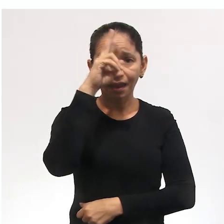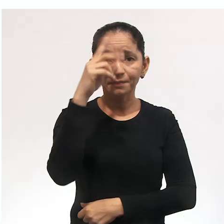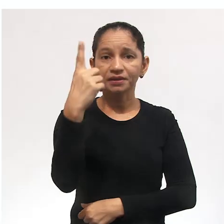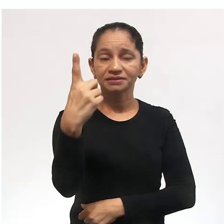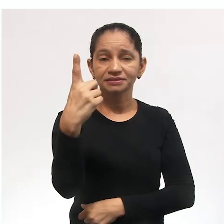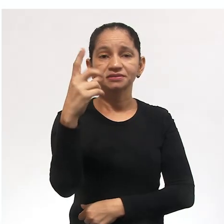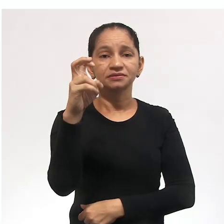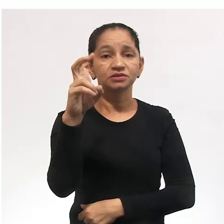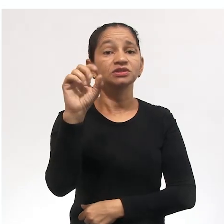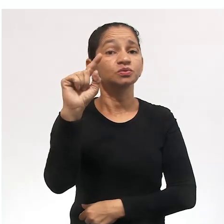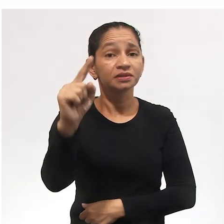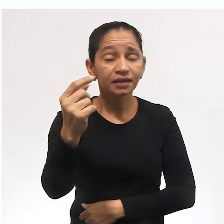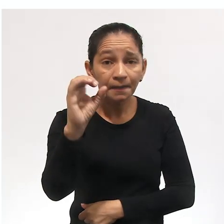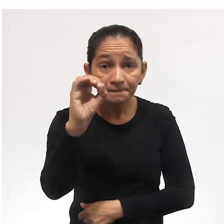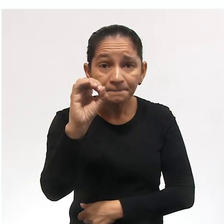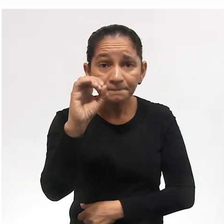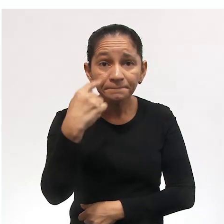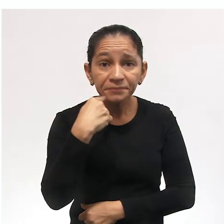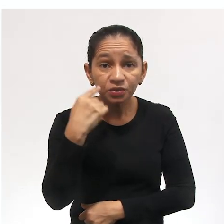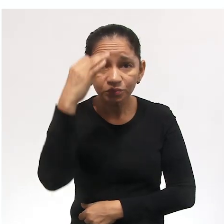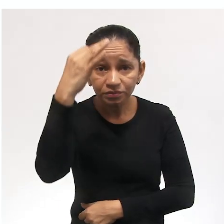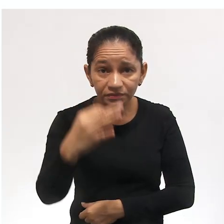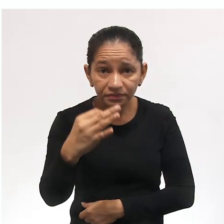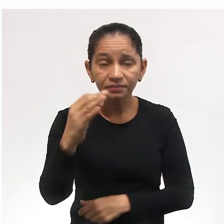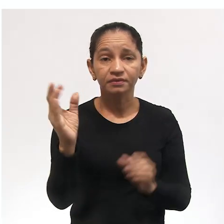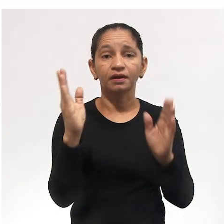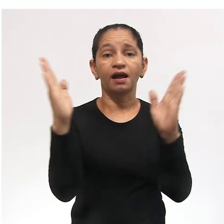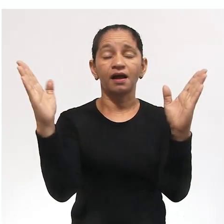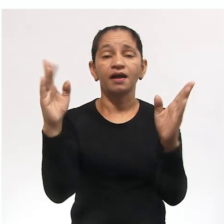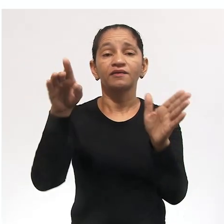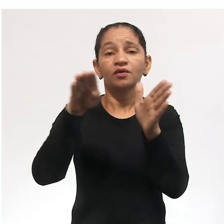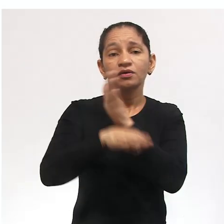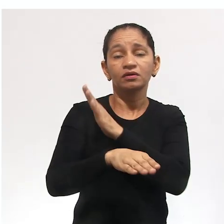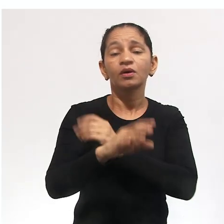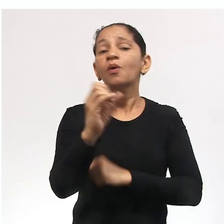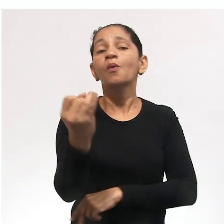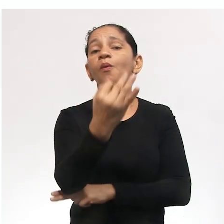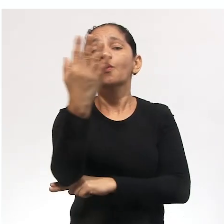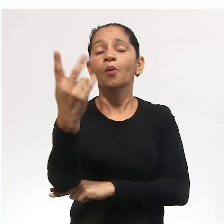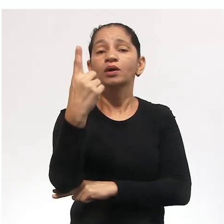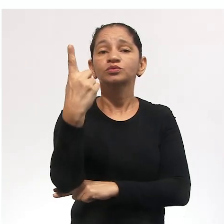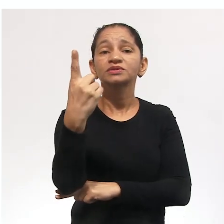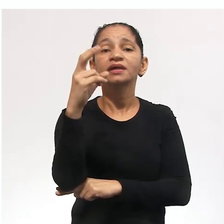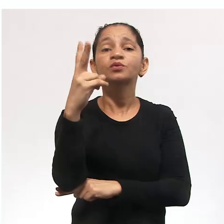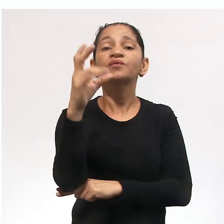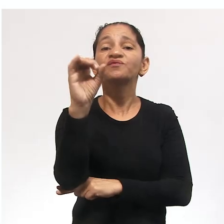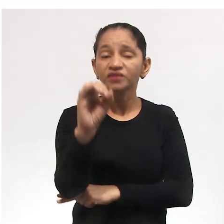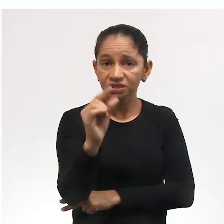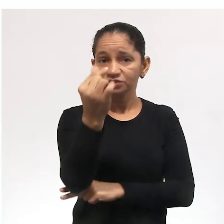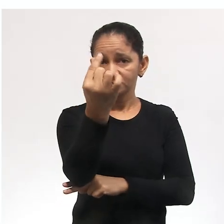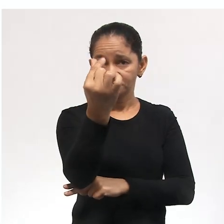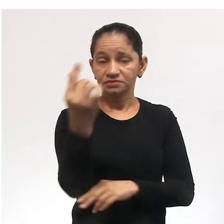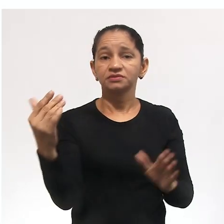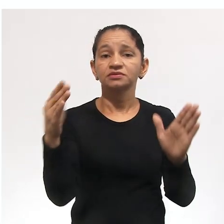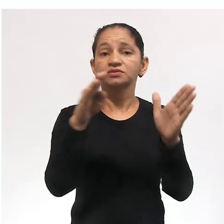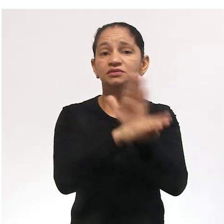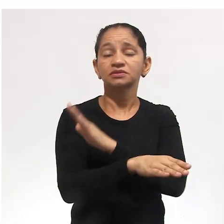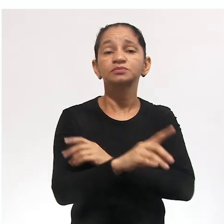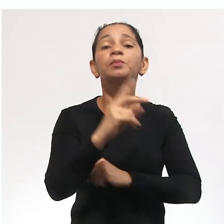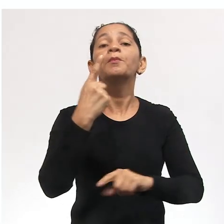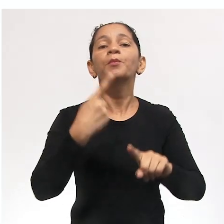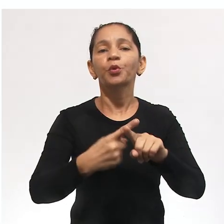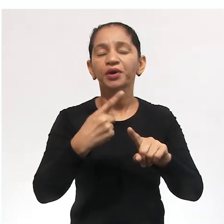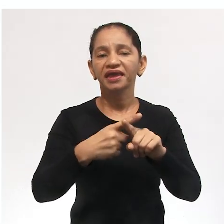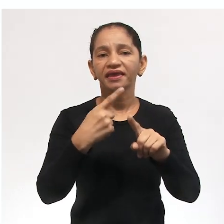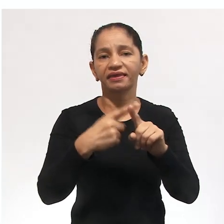saldo de 150? Agora, ele está com saldo de 120. Por quê? Ele adquiriu, a empresa